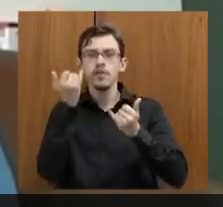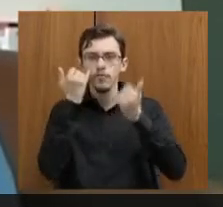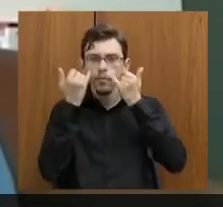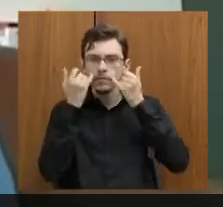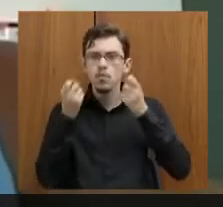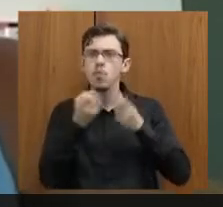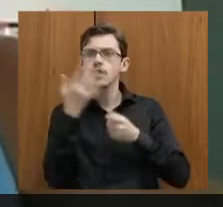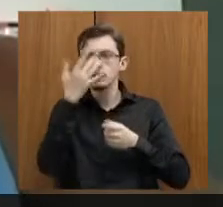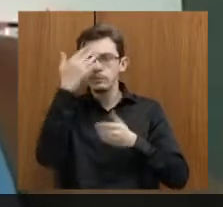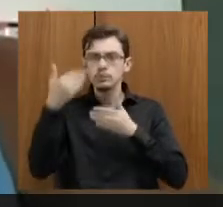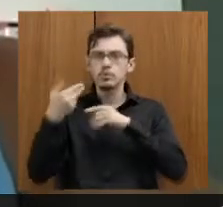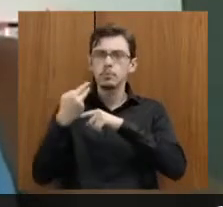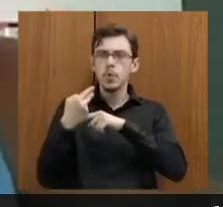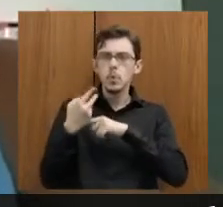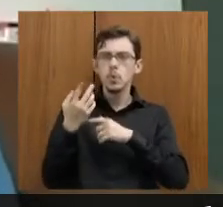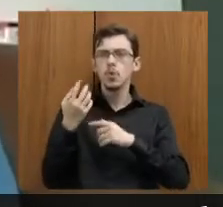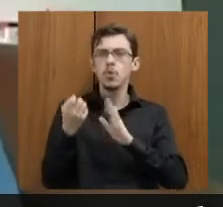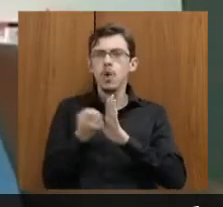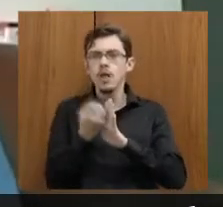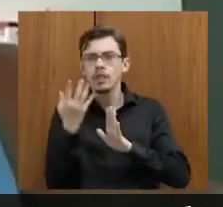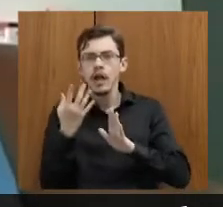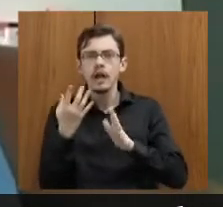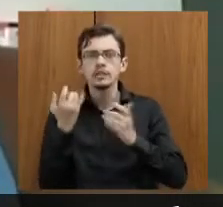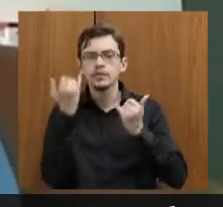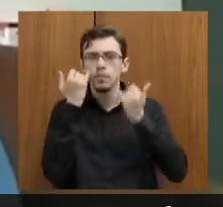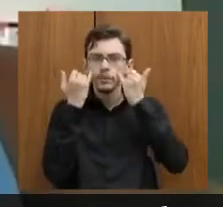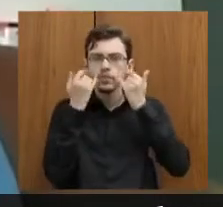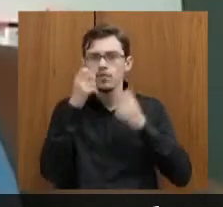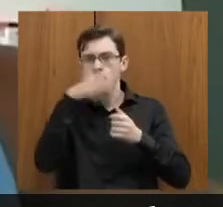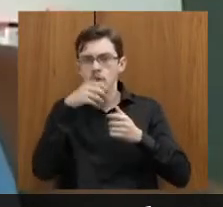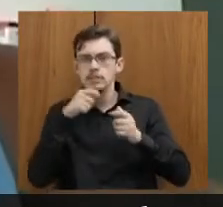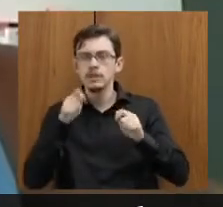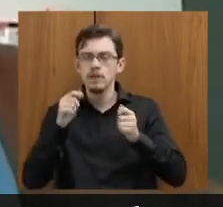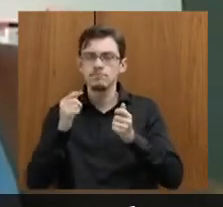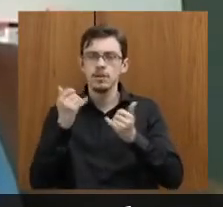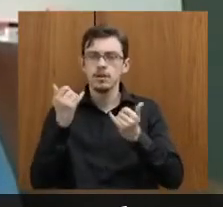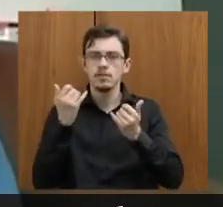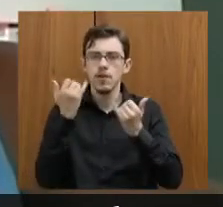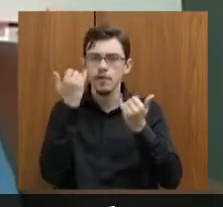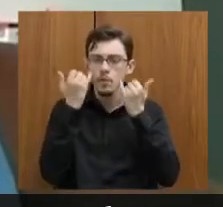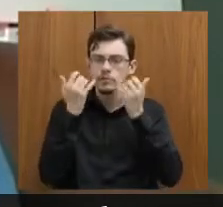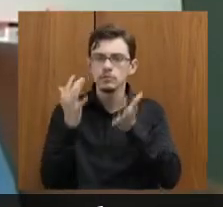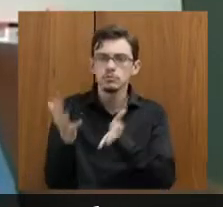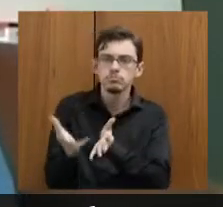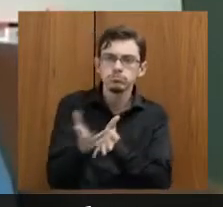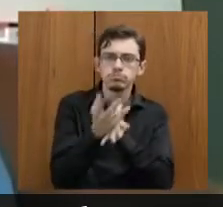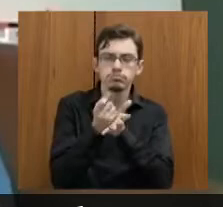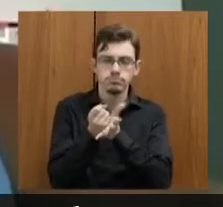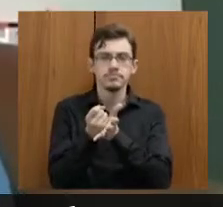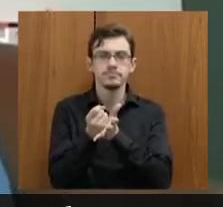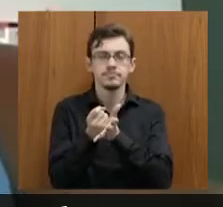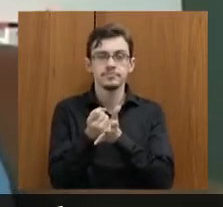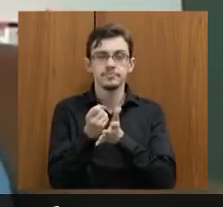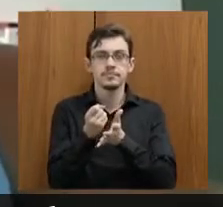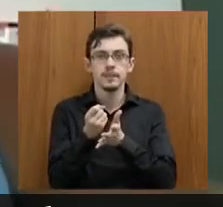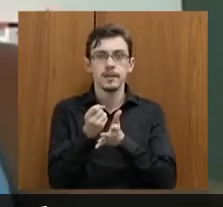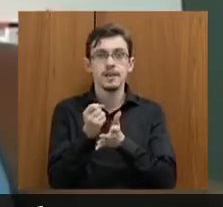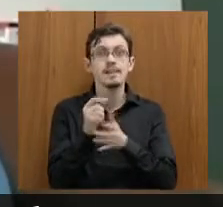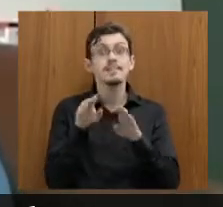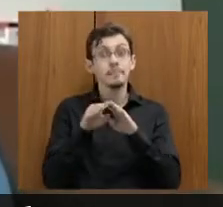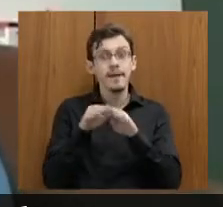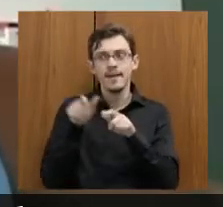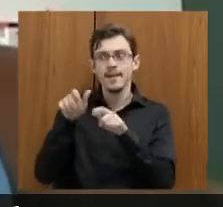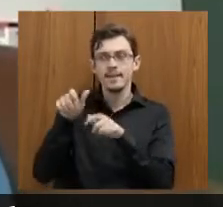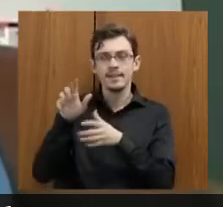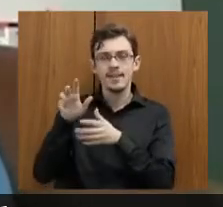sendo monitorado por um Observatório ele de fato congrega servidores públicos usados